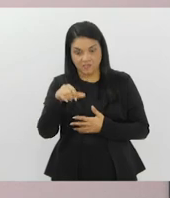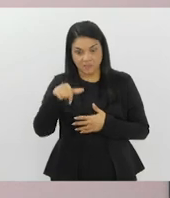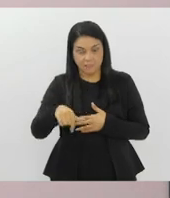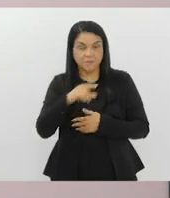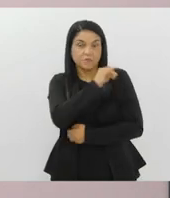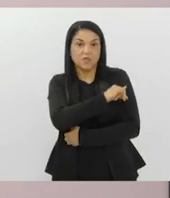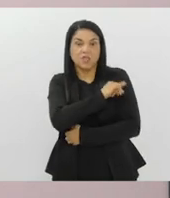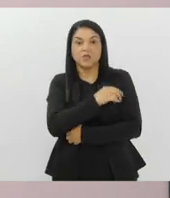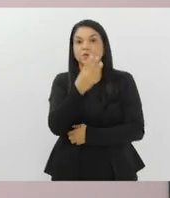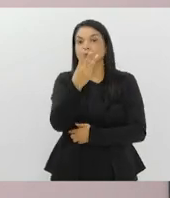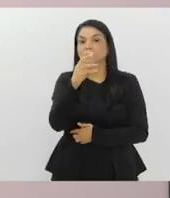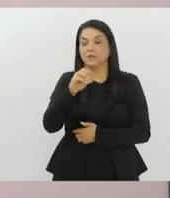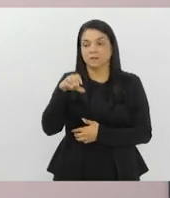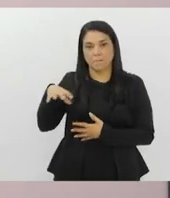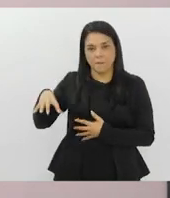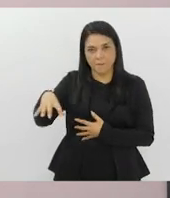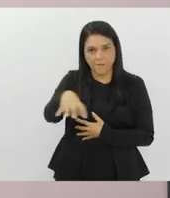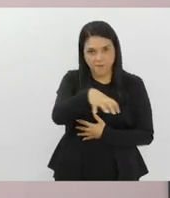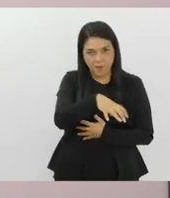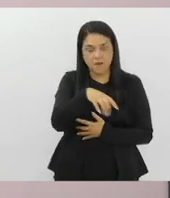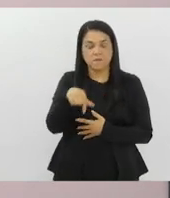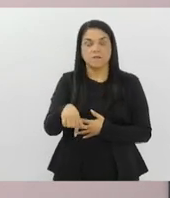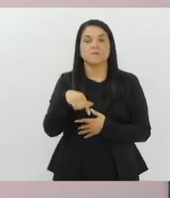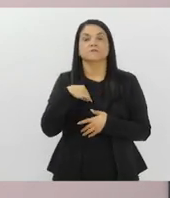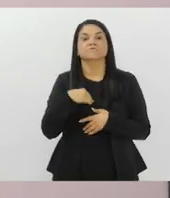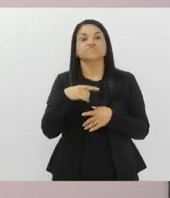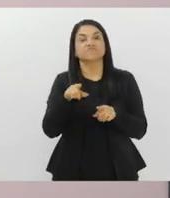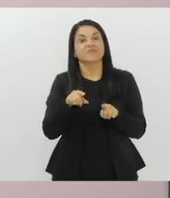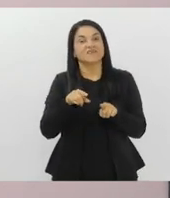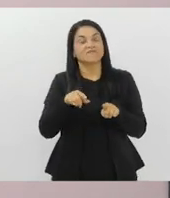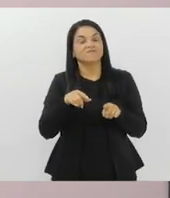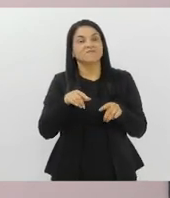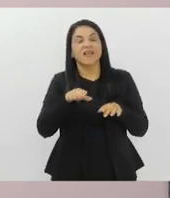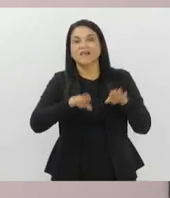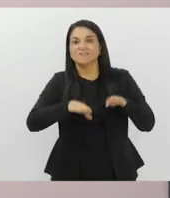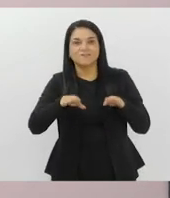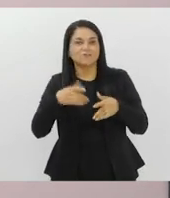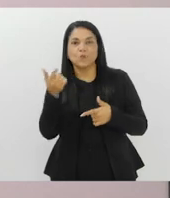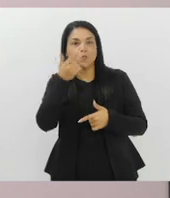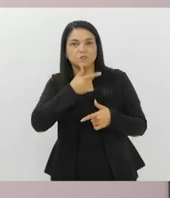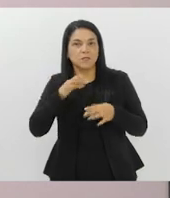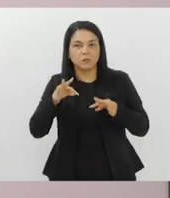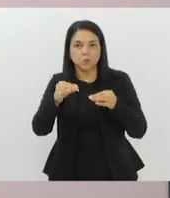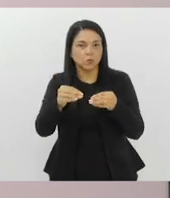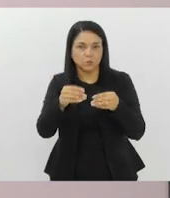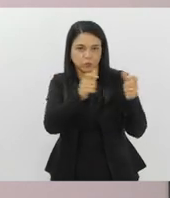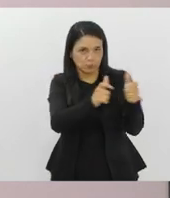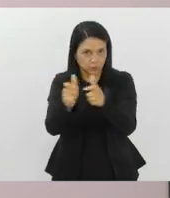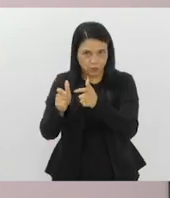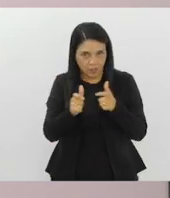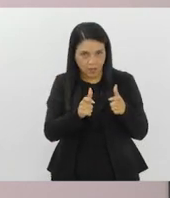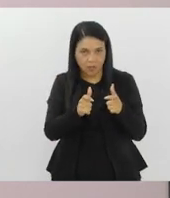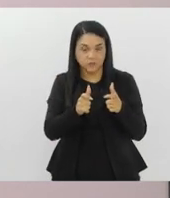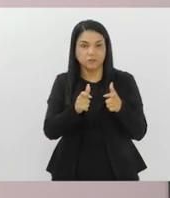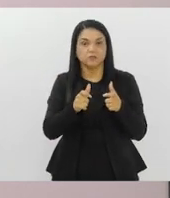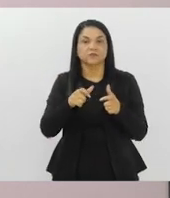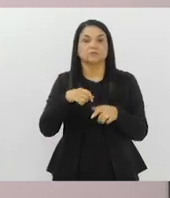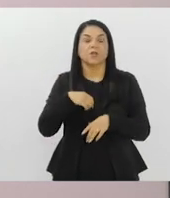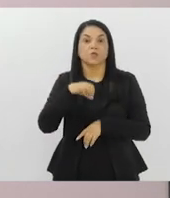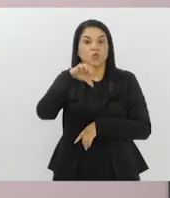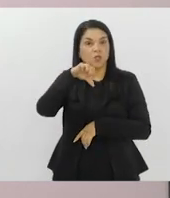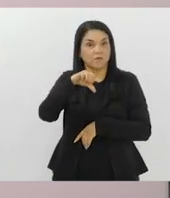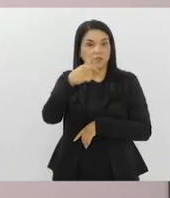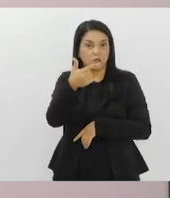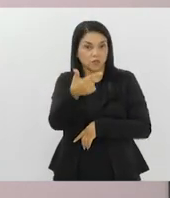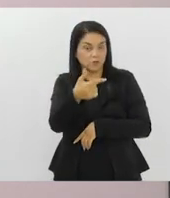Esse conjunto de ações, infelizmente, não chega em todos os cantos, não estão igualmente distribuídos nos 92 municípios do